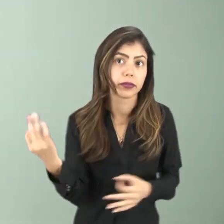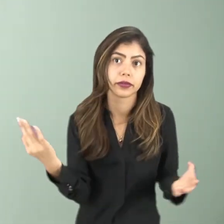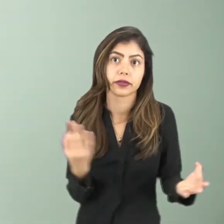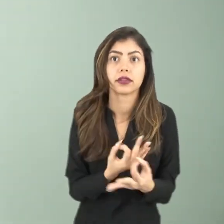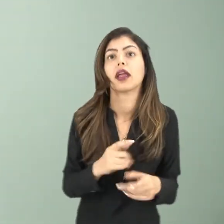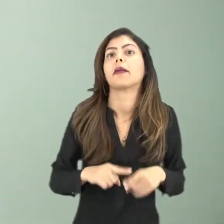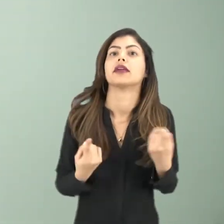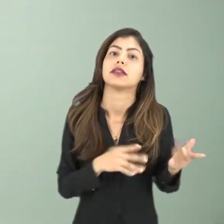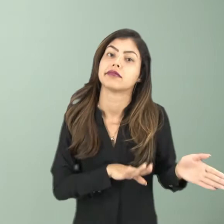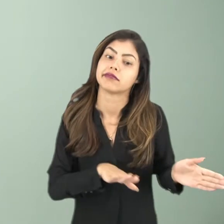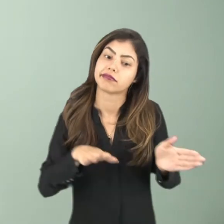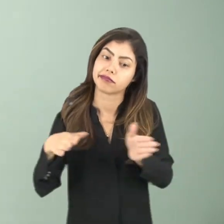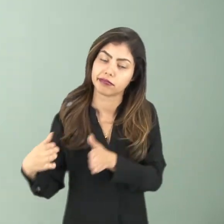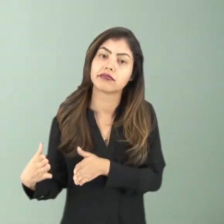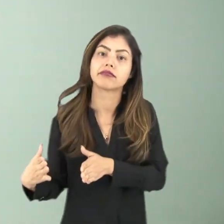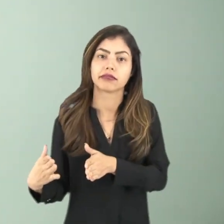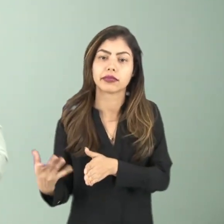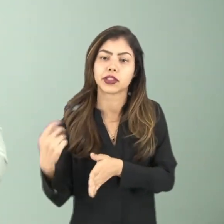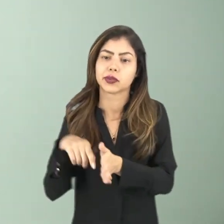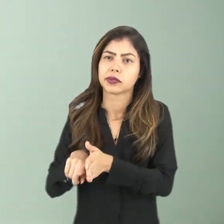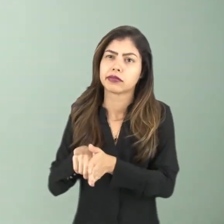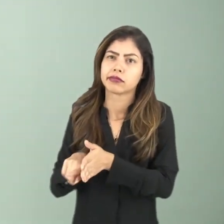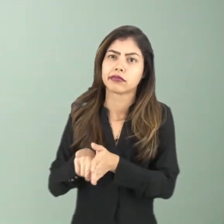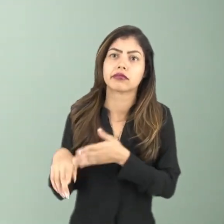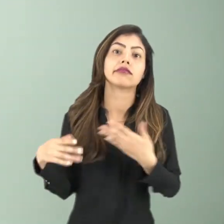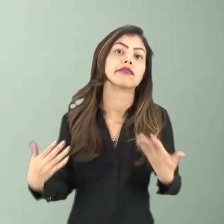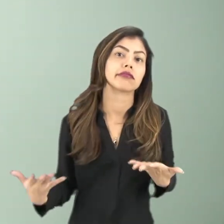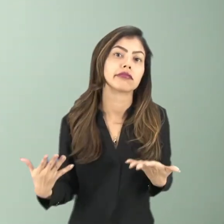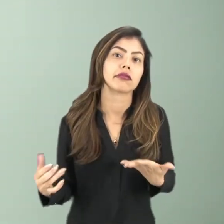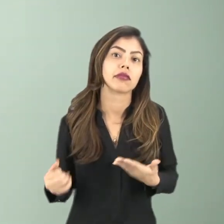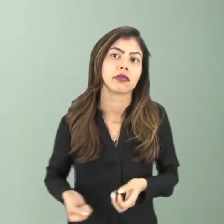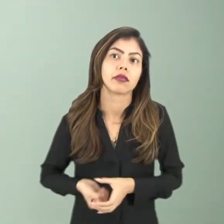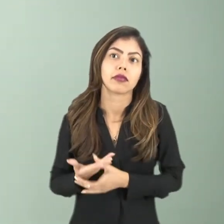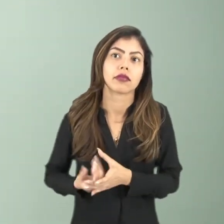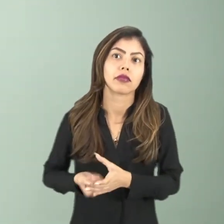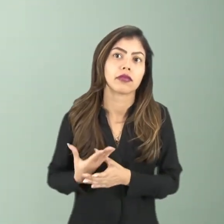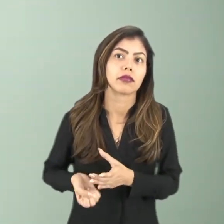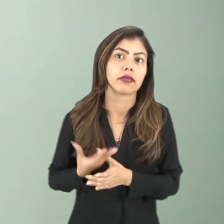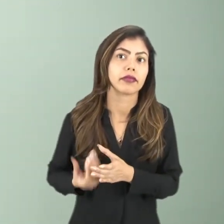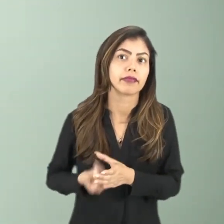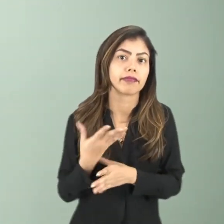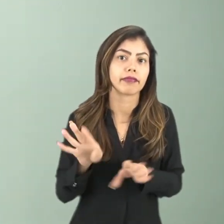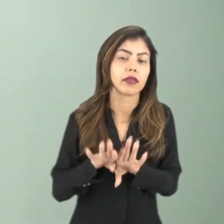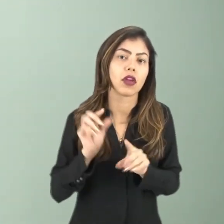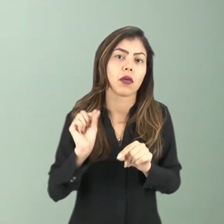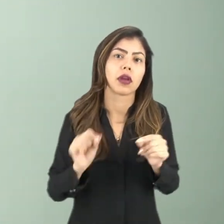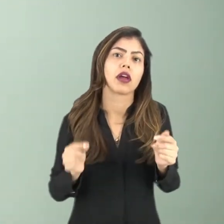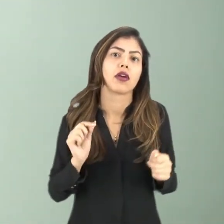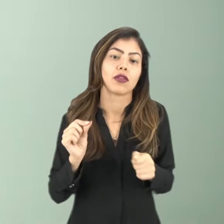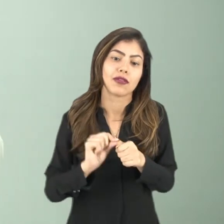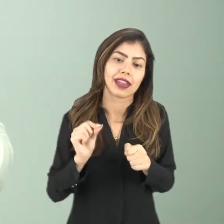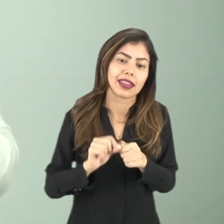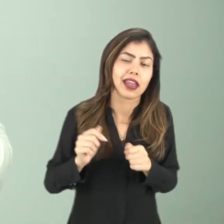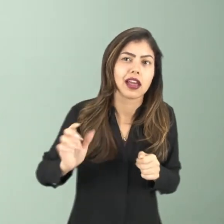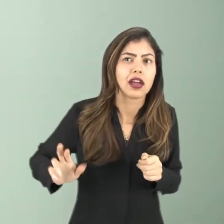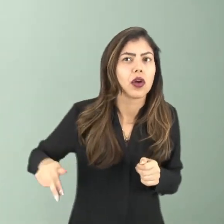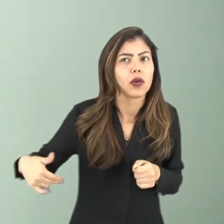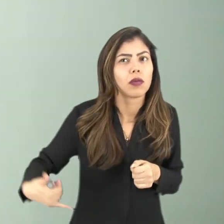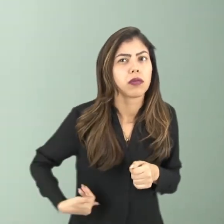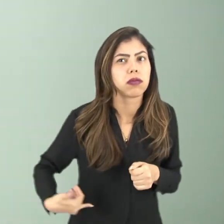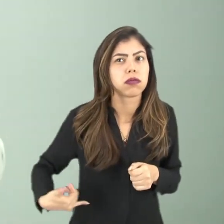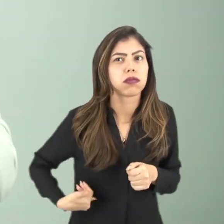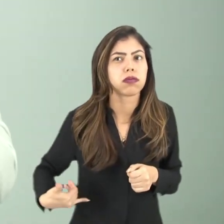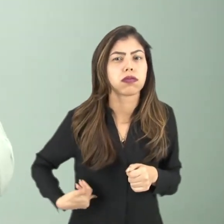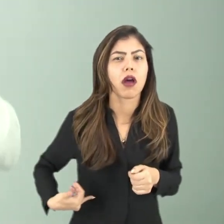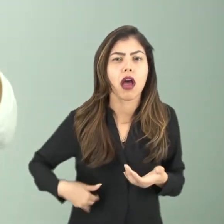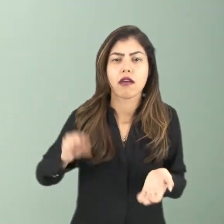Brasil. Isso é ótimo, mas tem aquele lado que a gente questiona bastante, que é o lado da produtividade. O Brasil ainda não vai sofrer